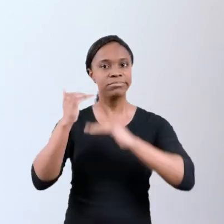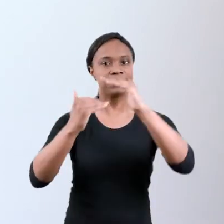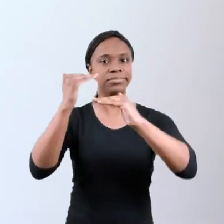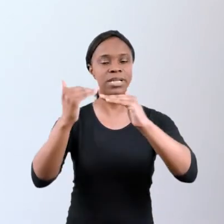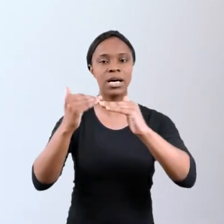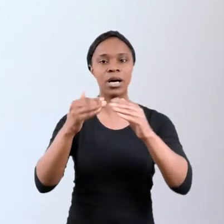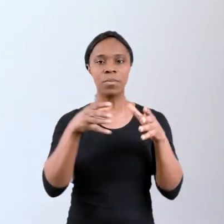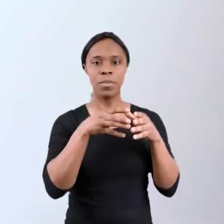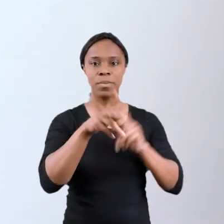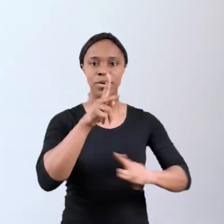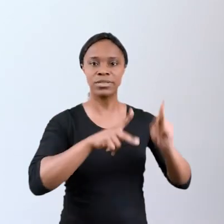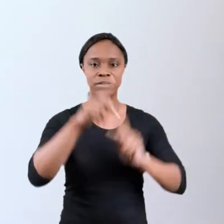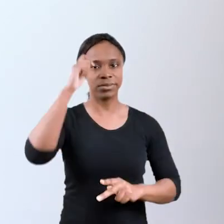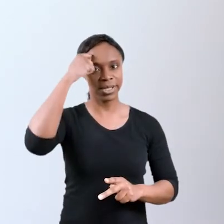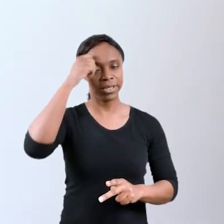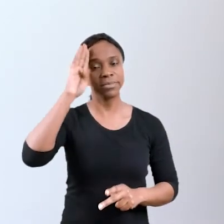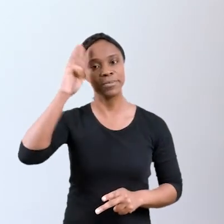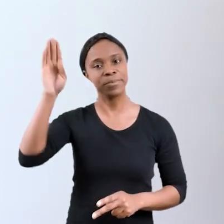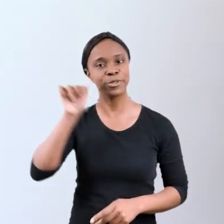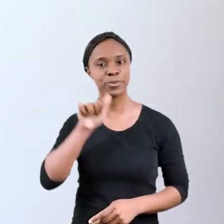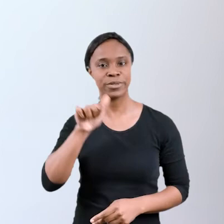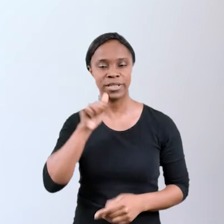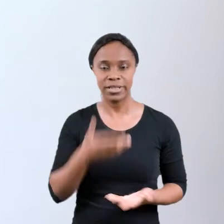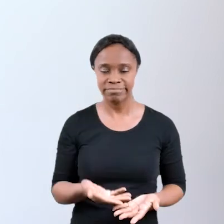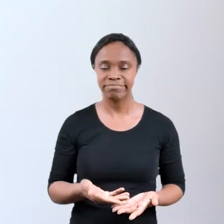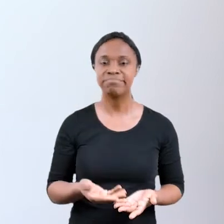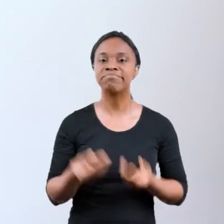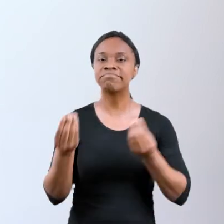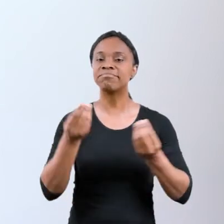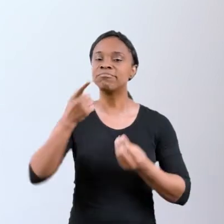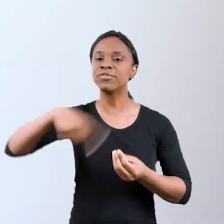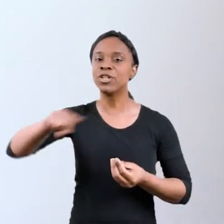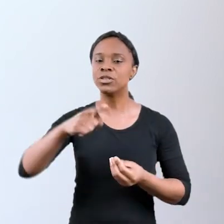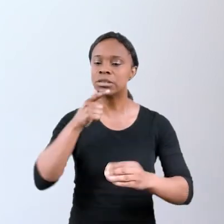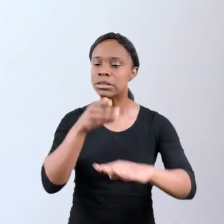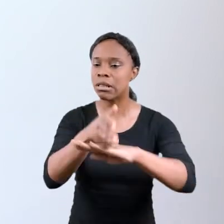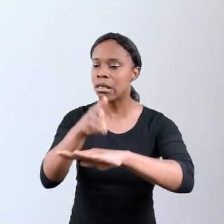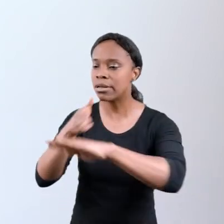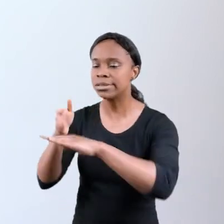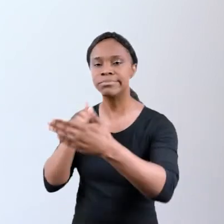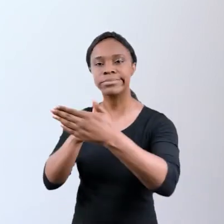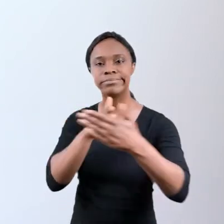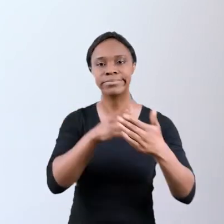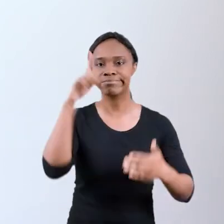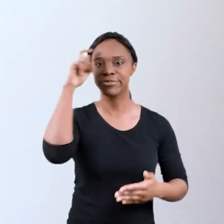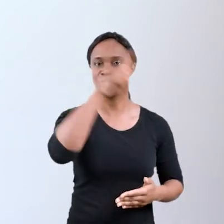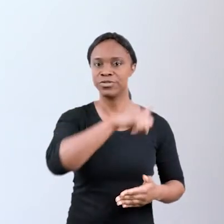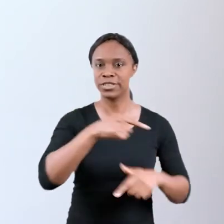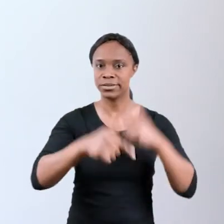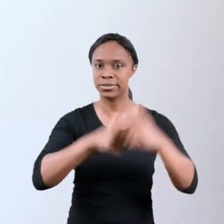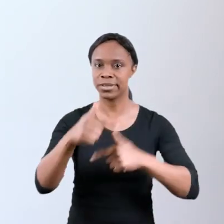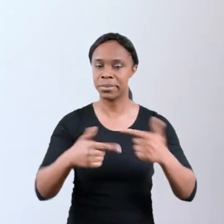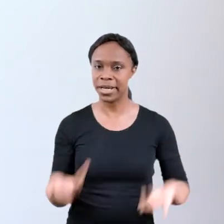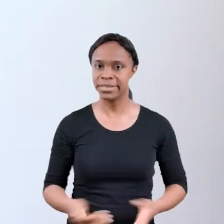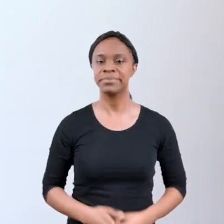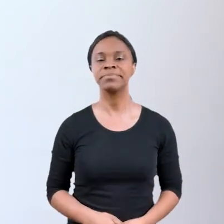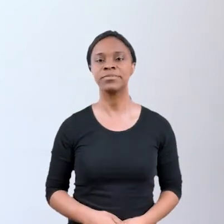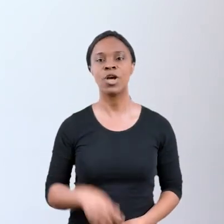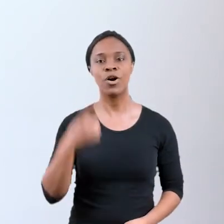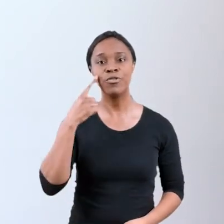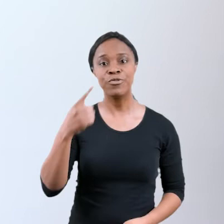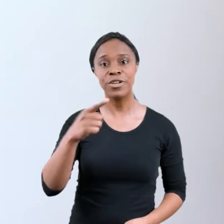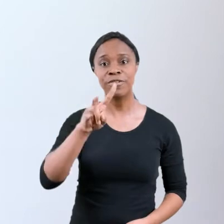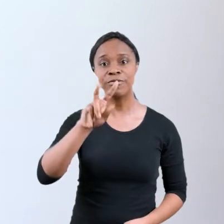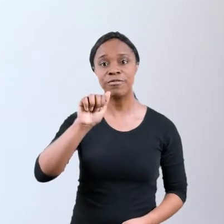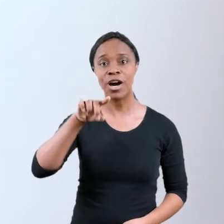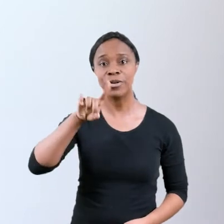população negra, especialmente pelas mulheres, para acessar os setores mais estruturados do mercado de trabalho. Ouça o que